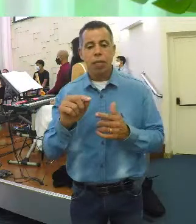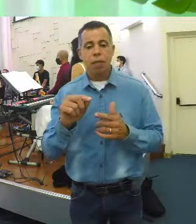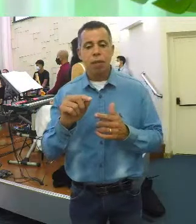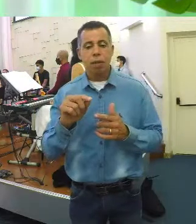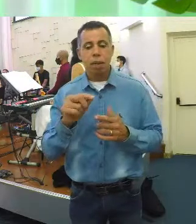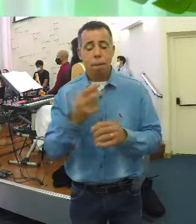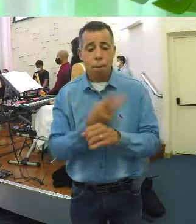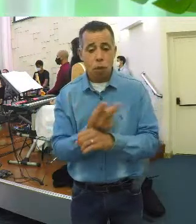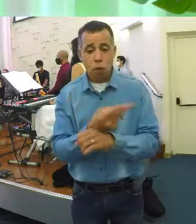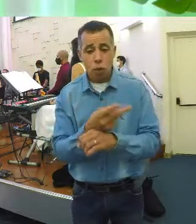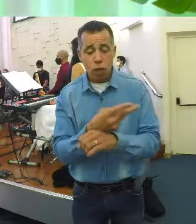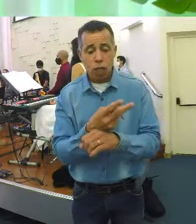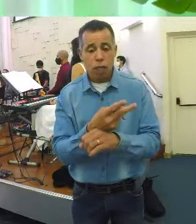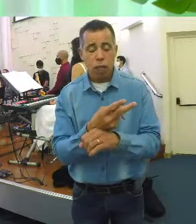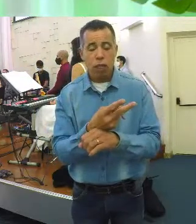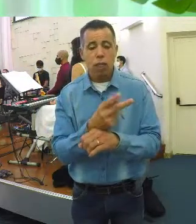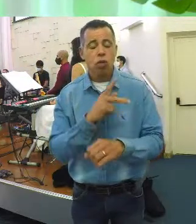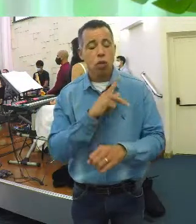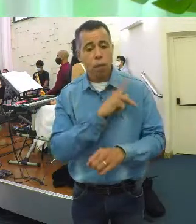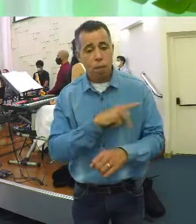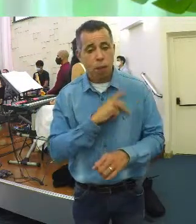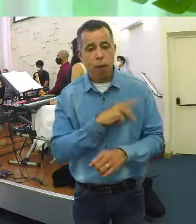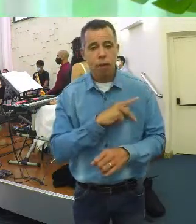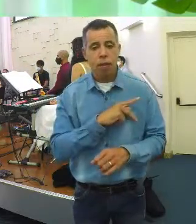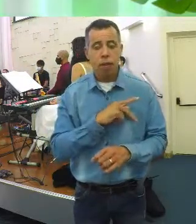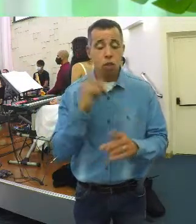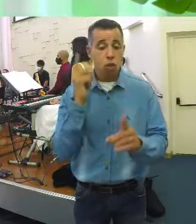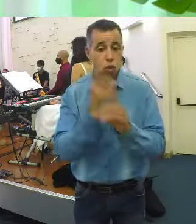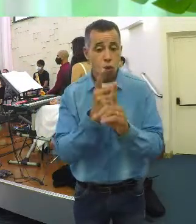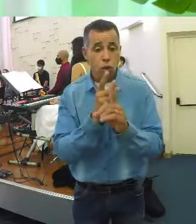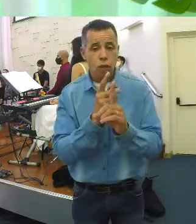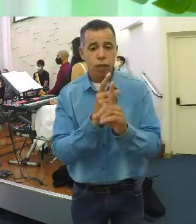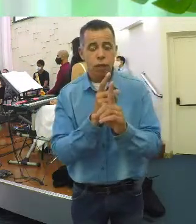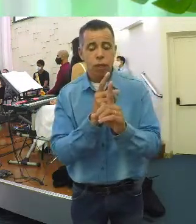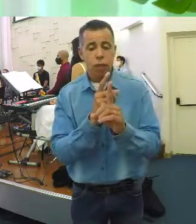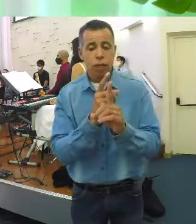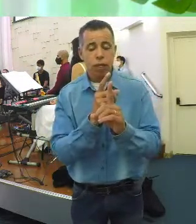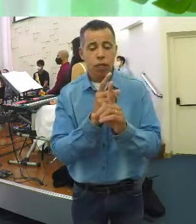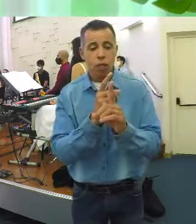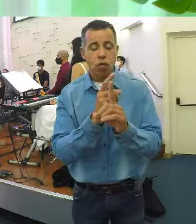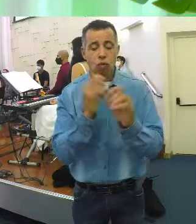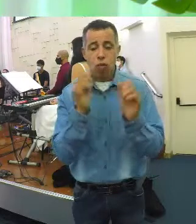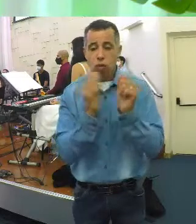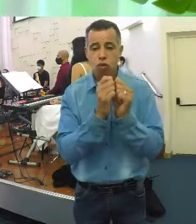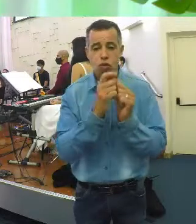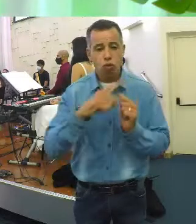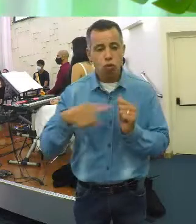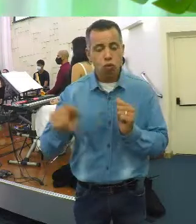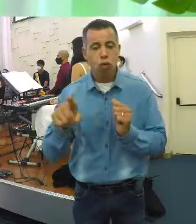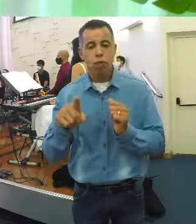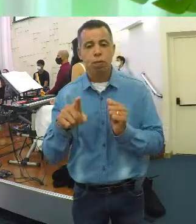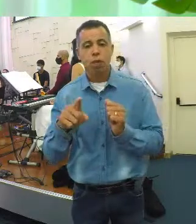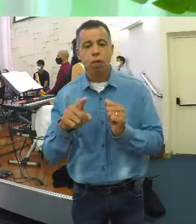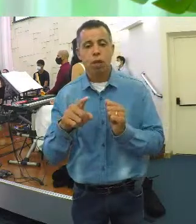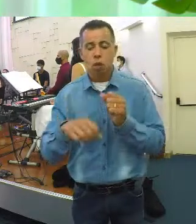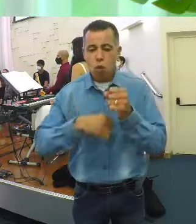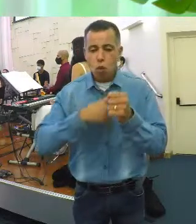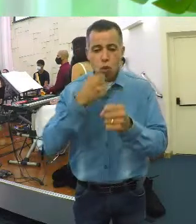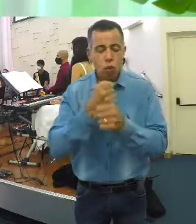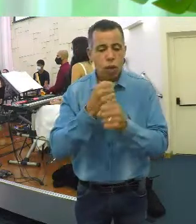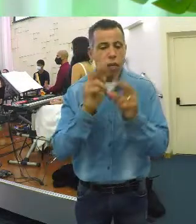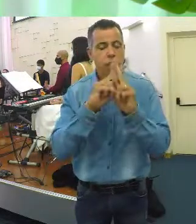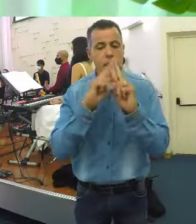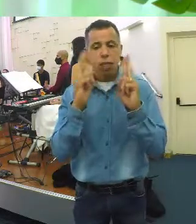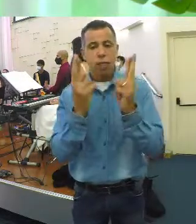Saulo. Tendo-o encontrado, levou-o para Antioquia, e por todo um ano se reuniram naquela